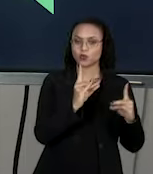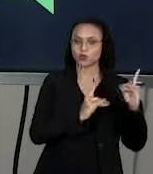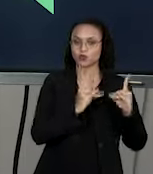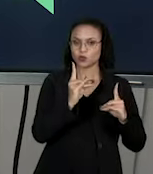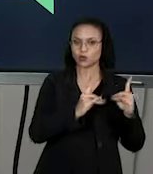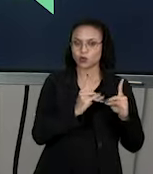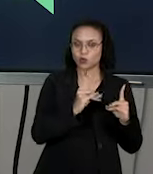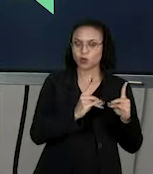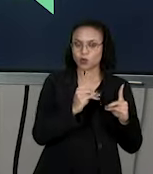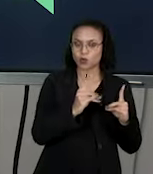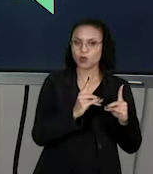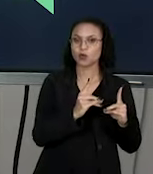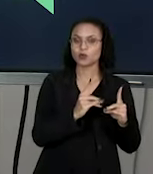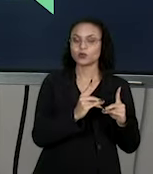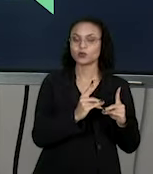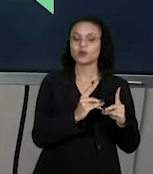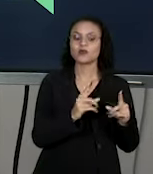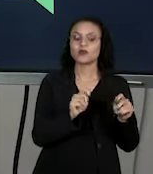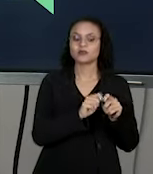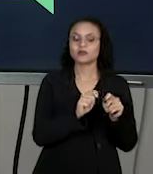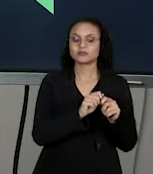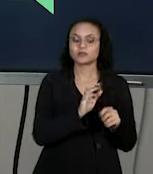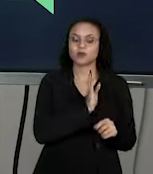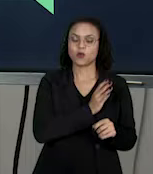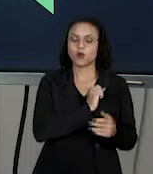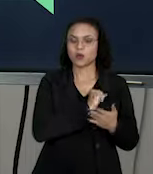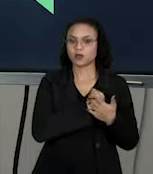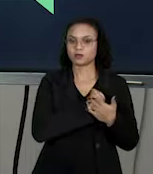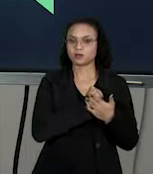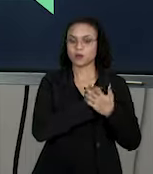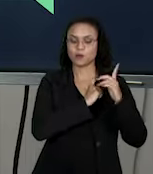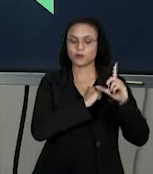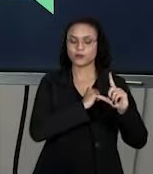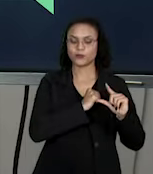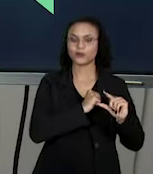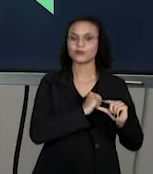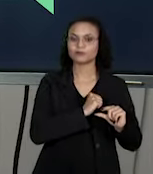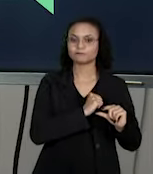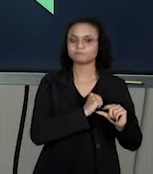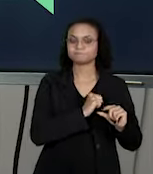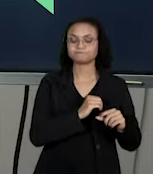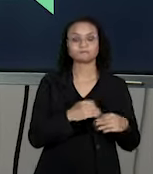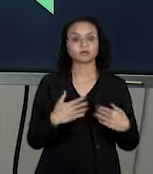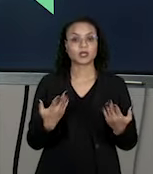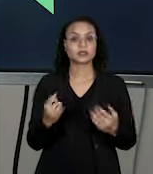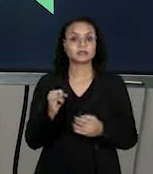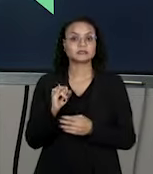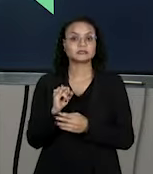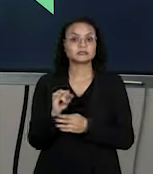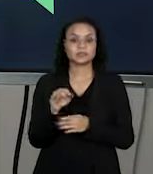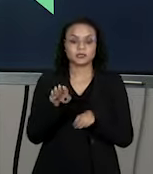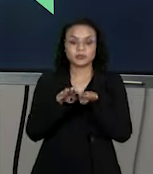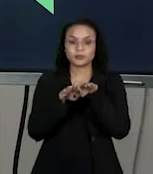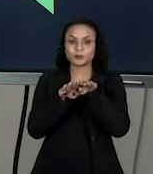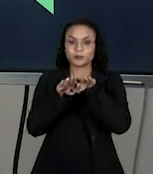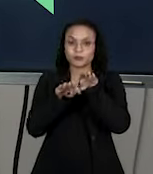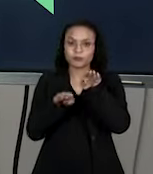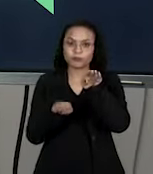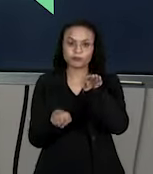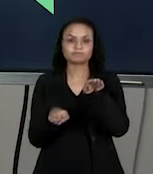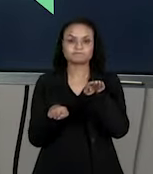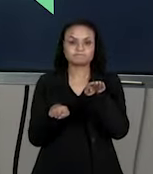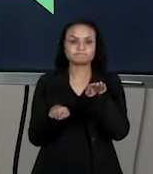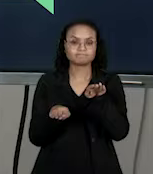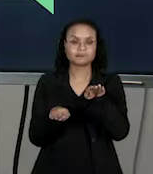Então, tudo no nosso corpo, se estiver fora do equilíbrio, pode levar, por exemplo, né, a doenças